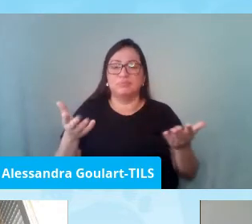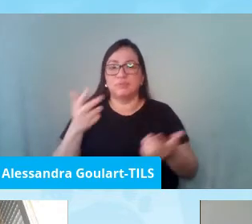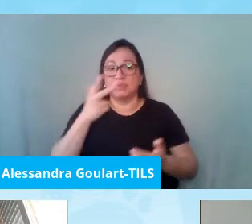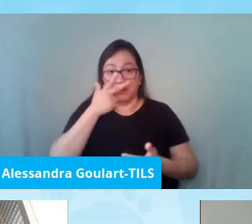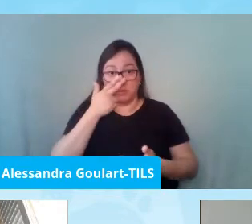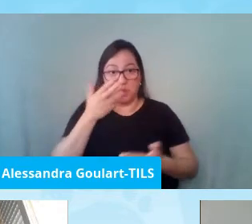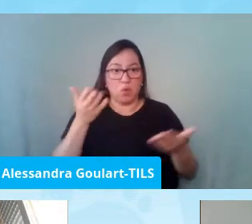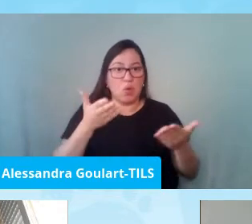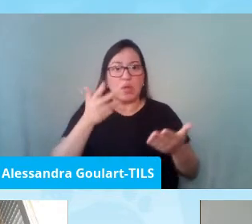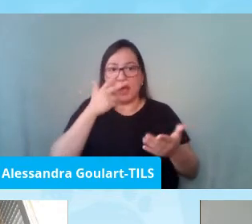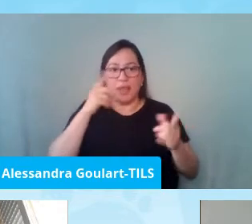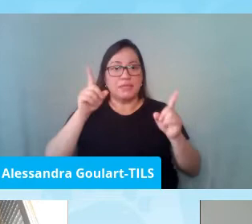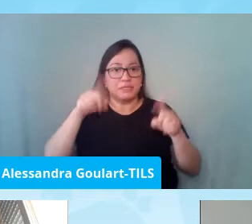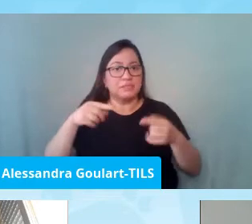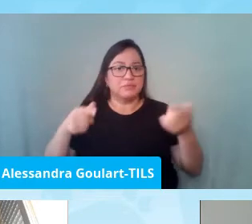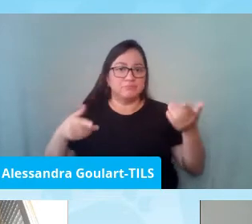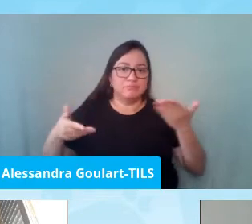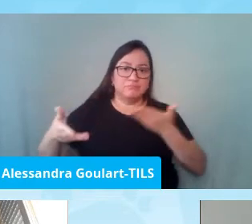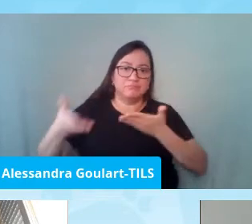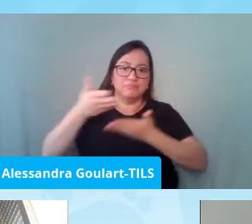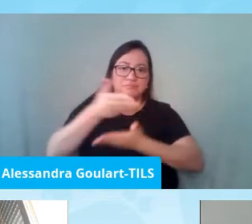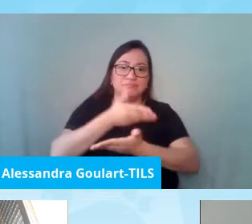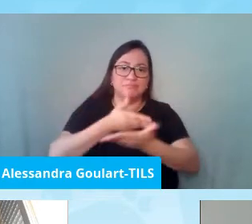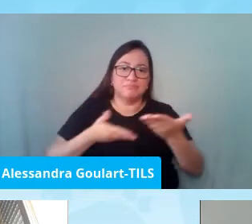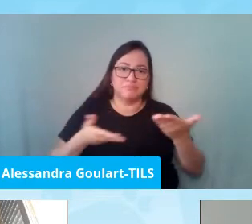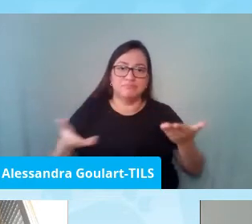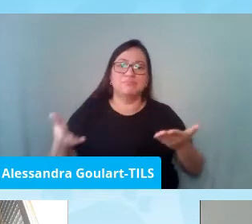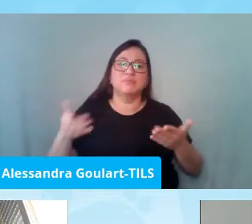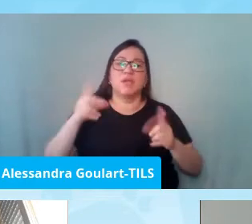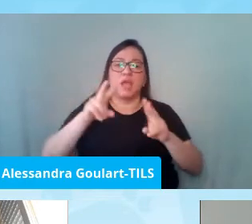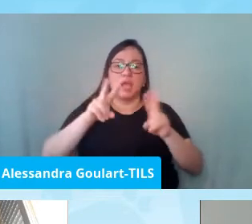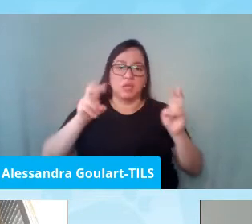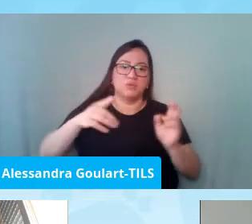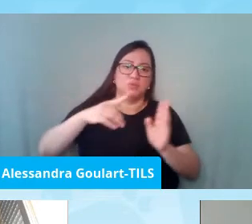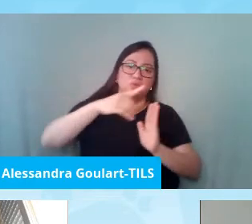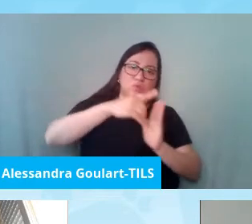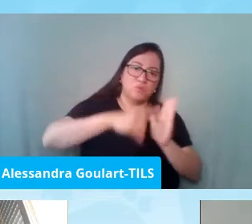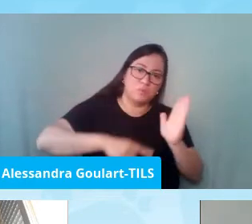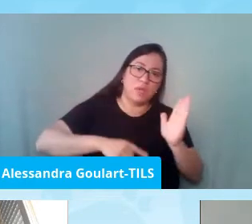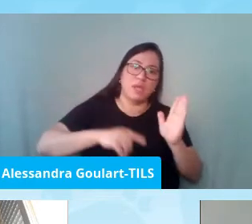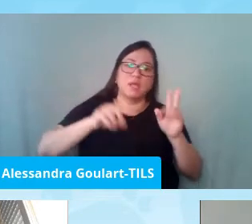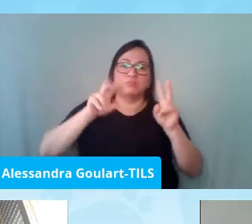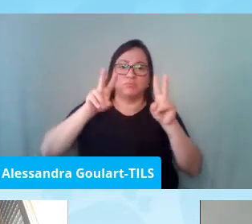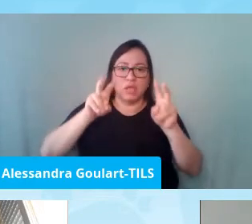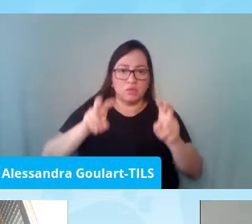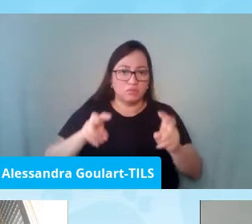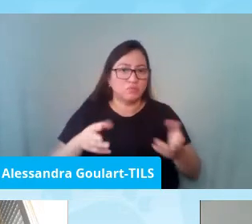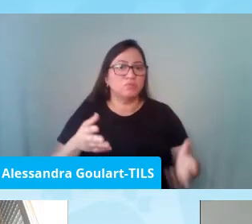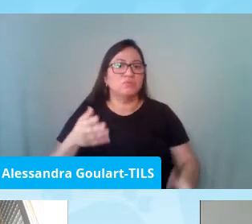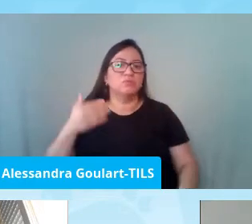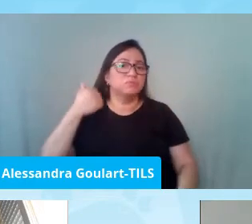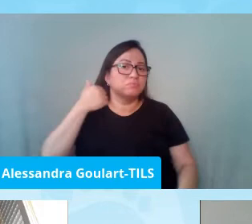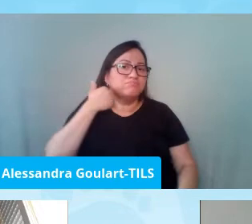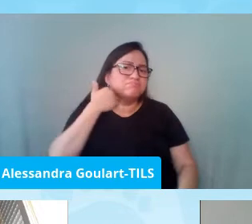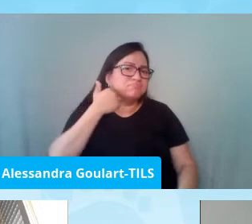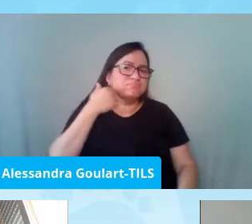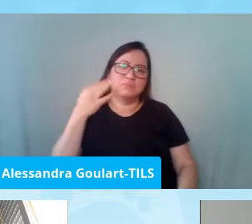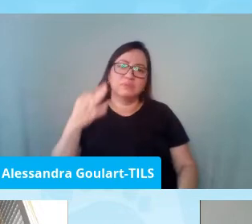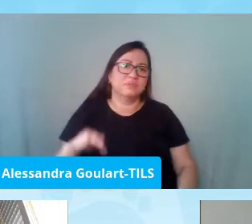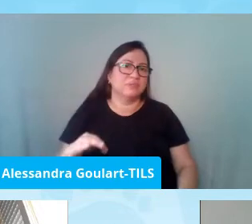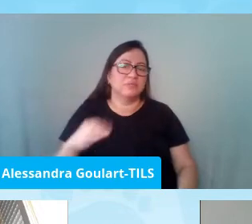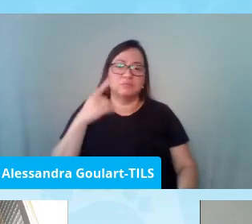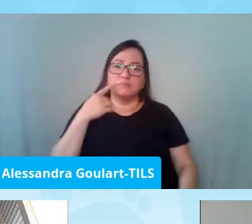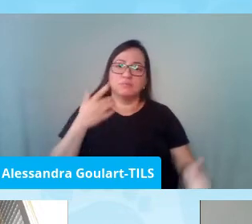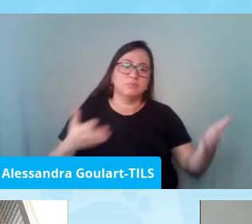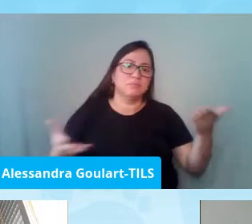uma dobradinha, assim, para bater papo sobre o documento, sobre esse tema. Então, A gente vai passando a palavra